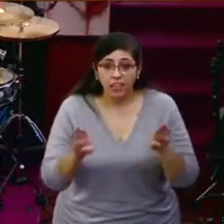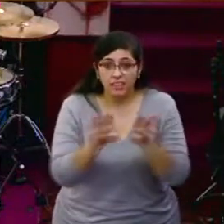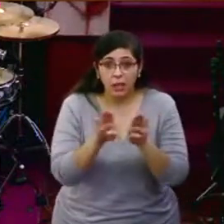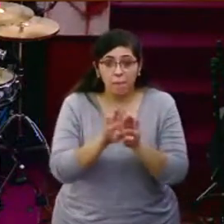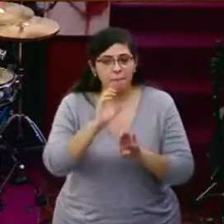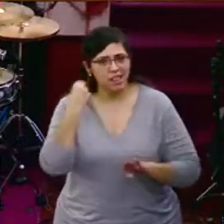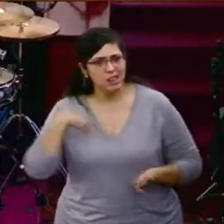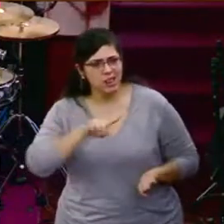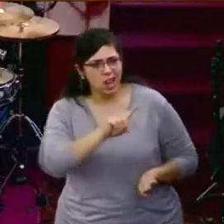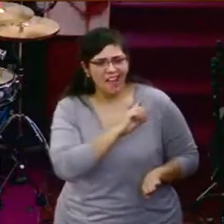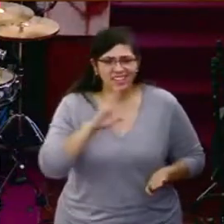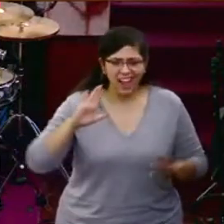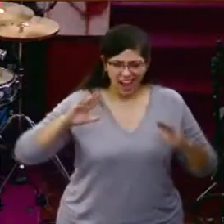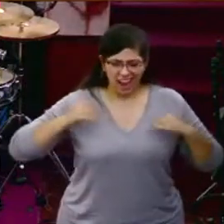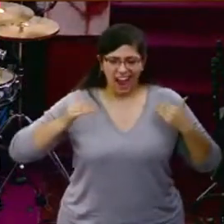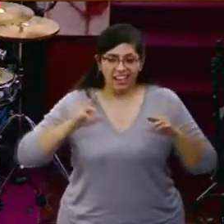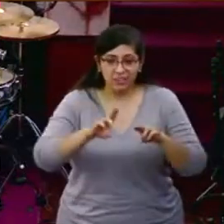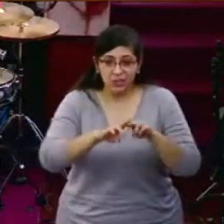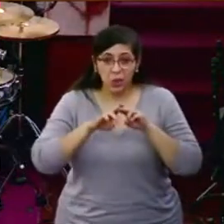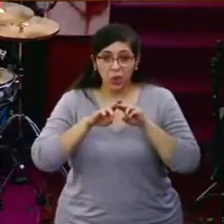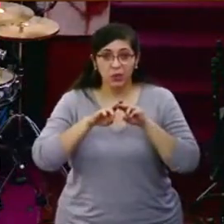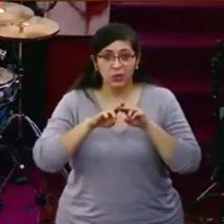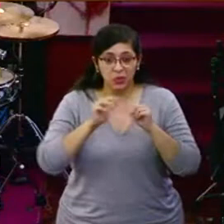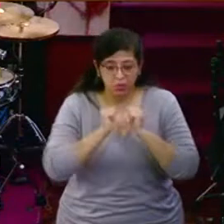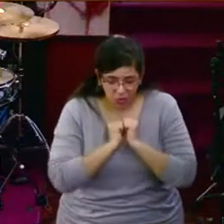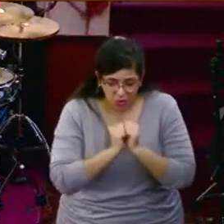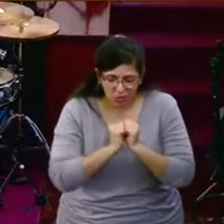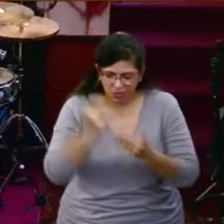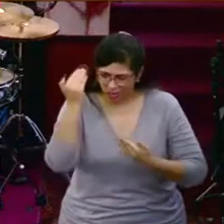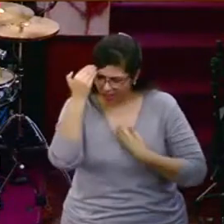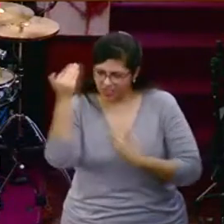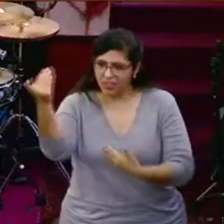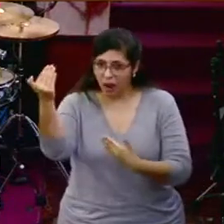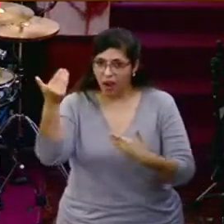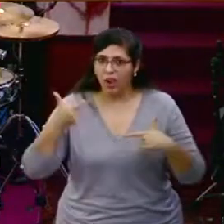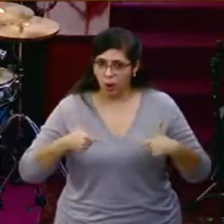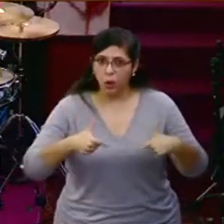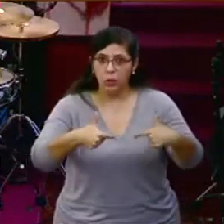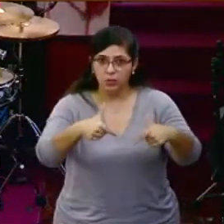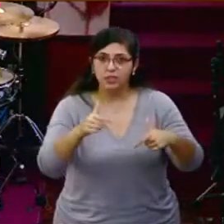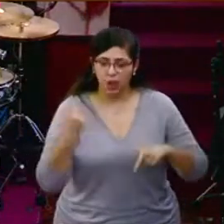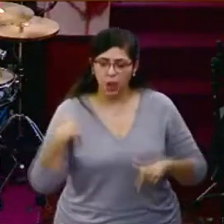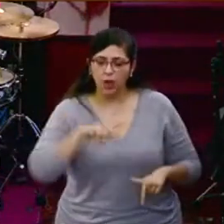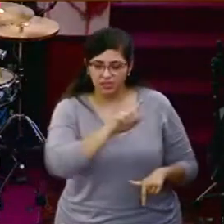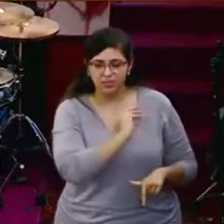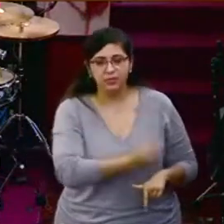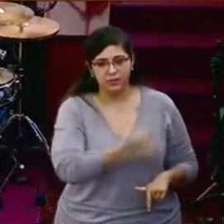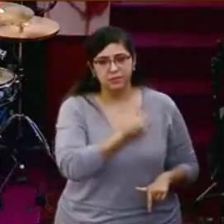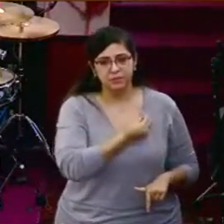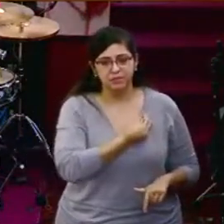também nos alegrarmos e então apesar das lutas que enfrentamos